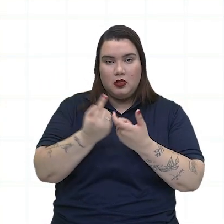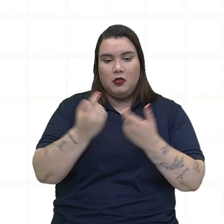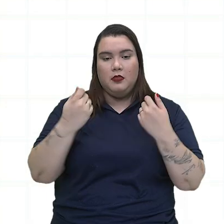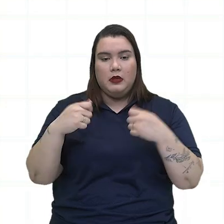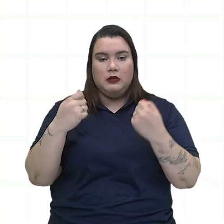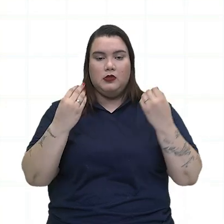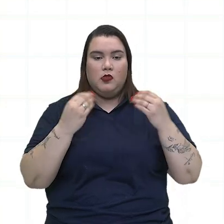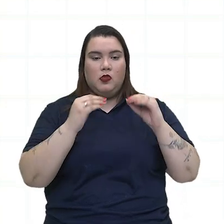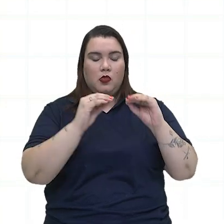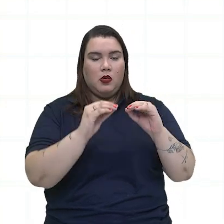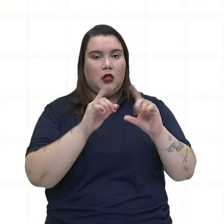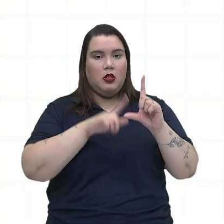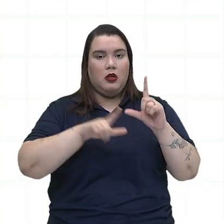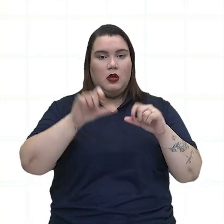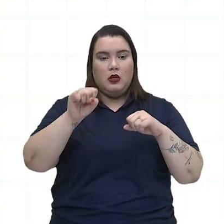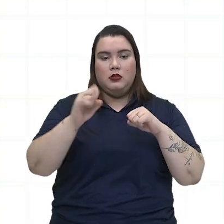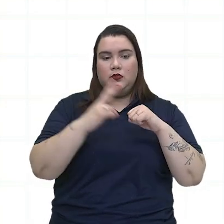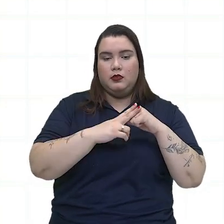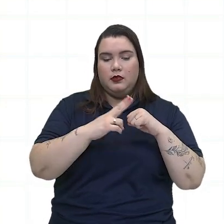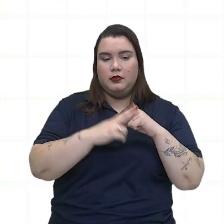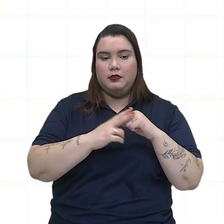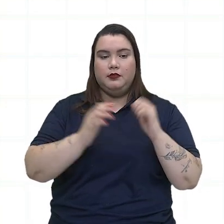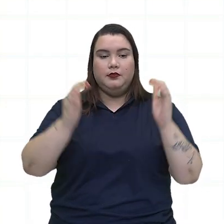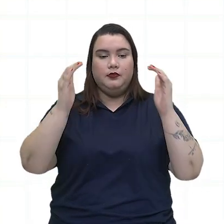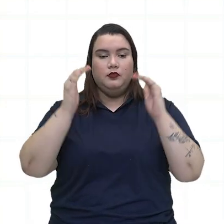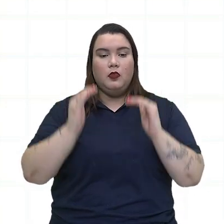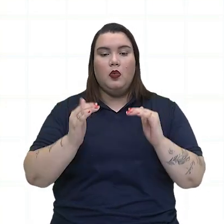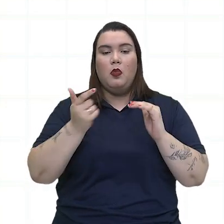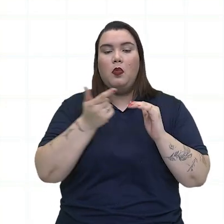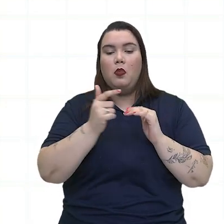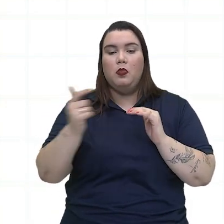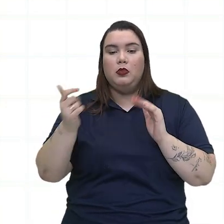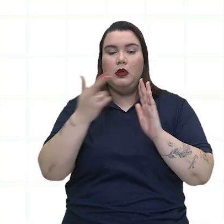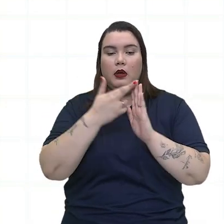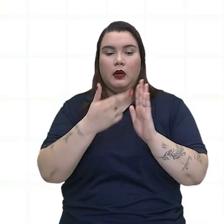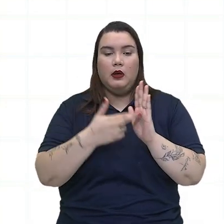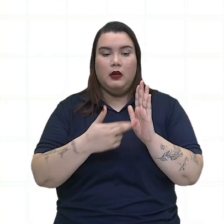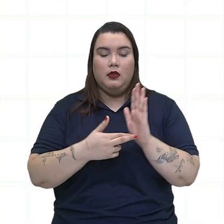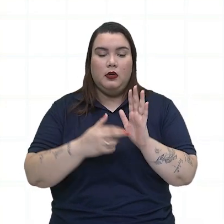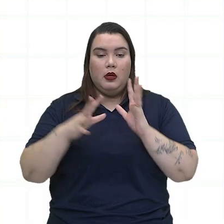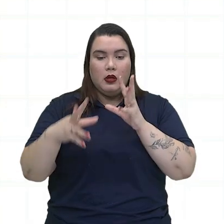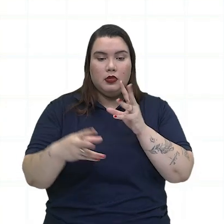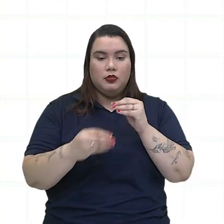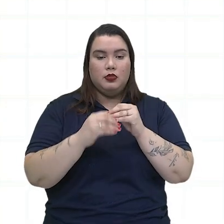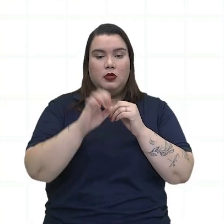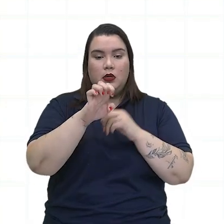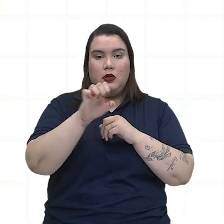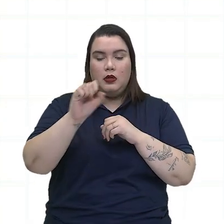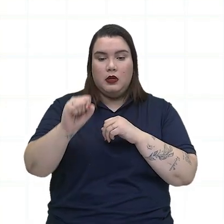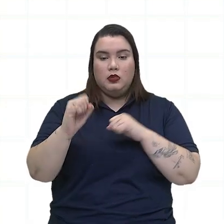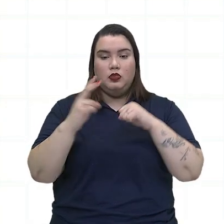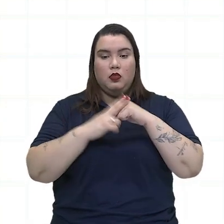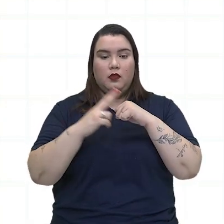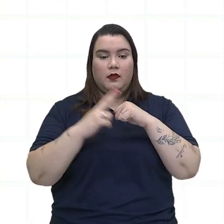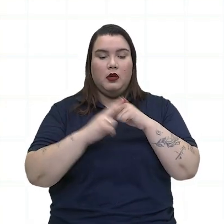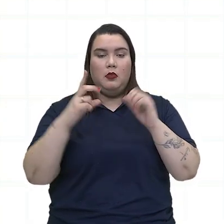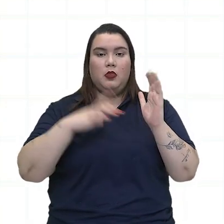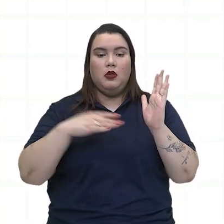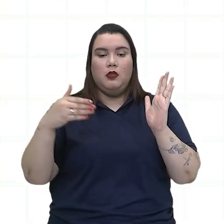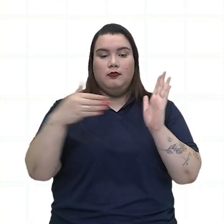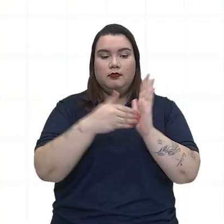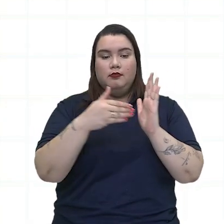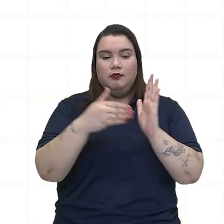letrinha S, ok? E aí embaixo nós temos mais uma exceção, que é adicionar ES aos verbos